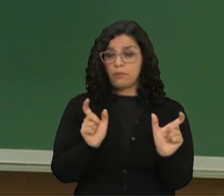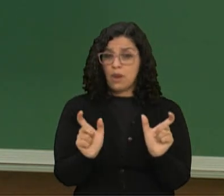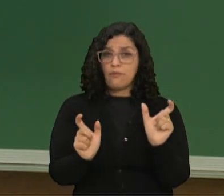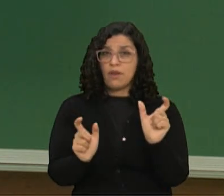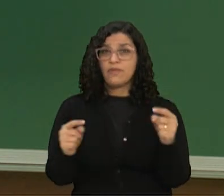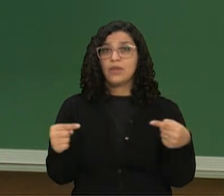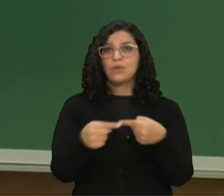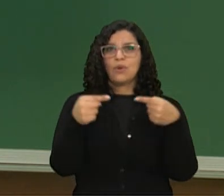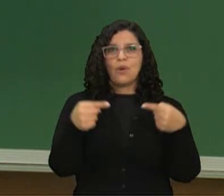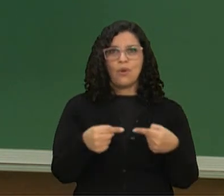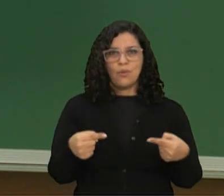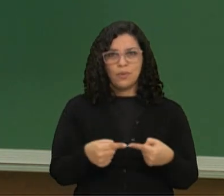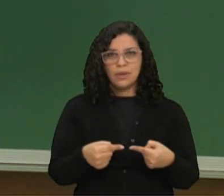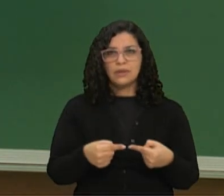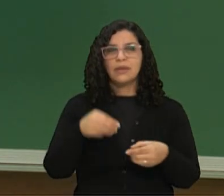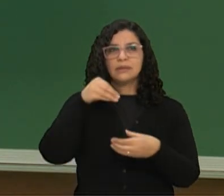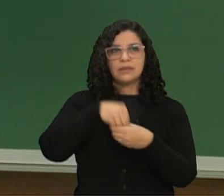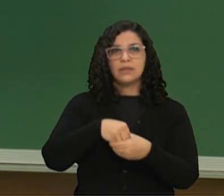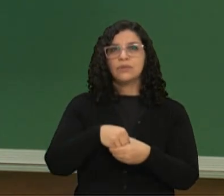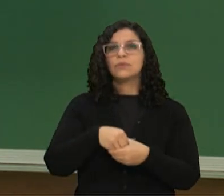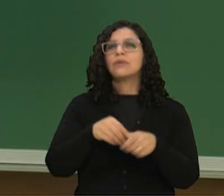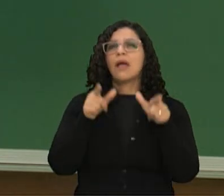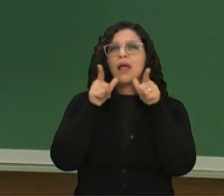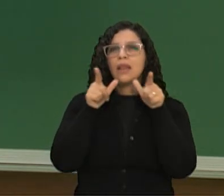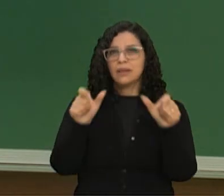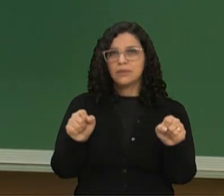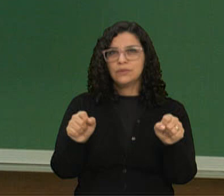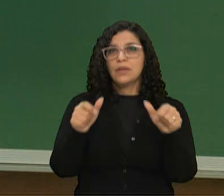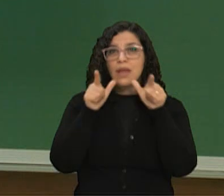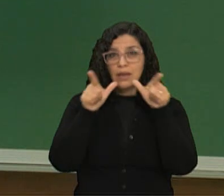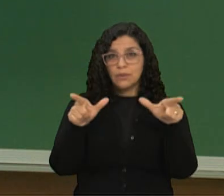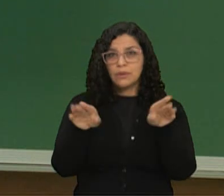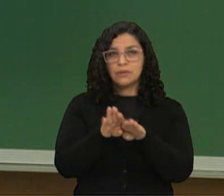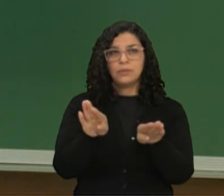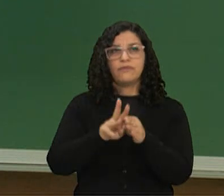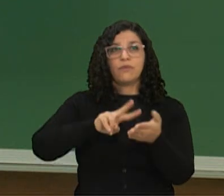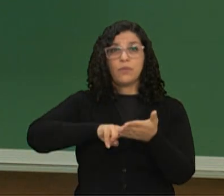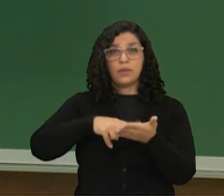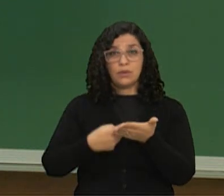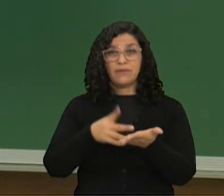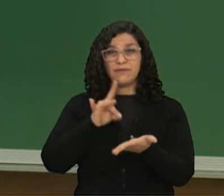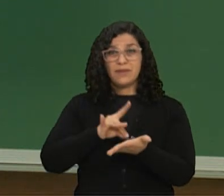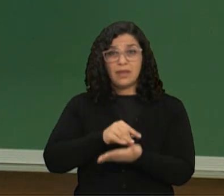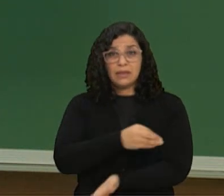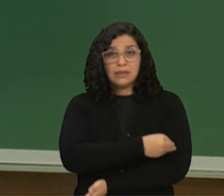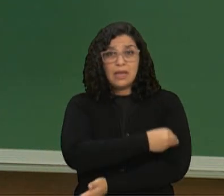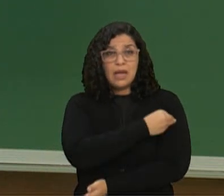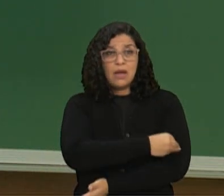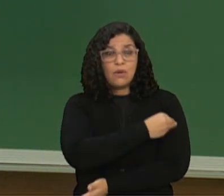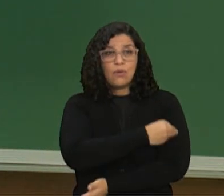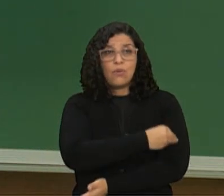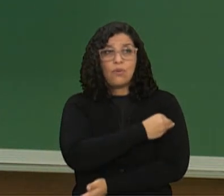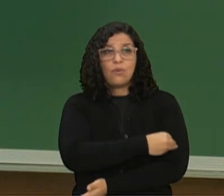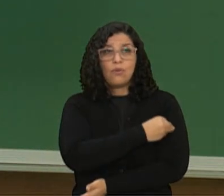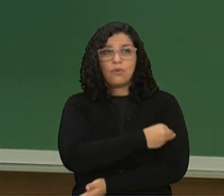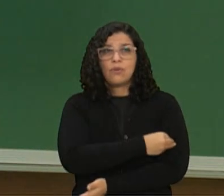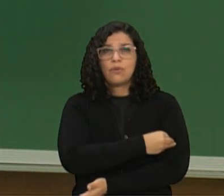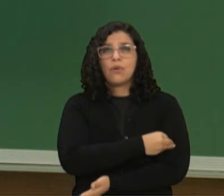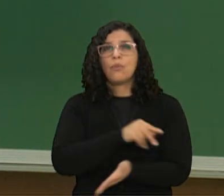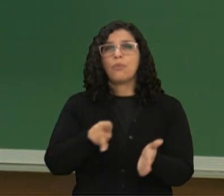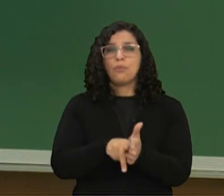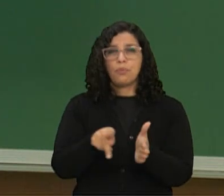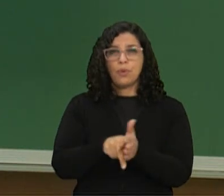se combinam em uma língua. Então, se fosse para a gente, por exemplo, traduzir o álcool gel ali, a gente não pode falar alcohol